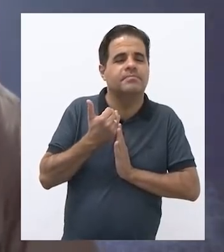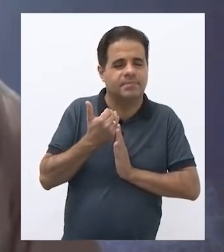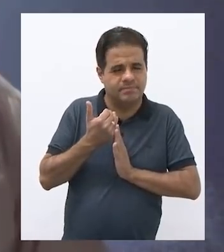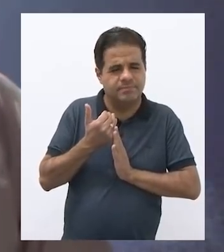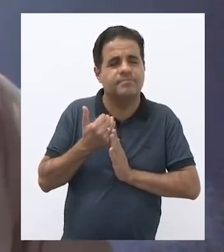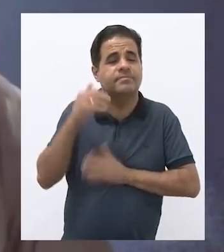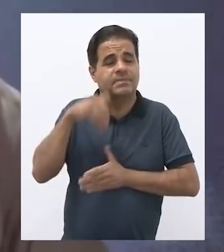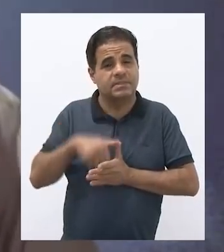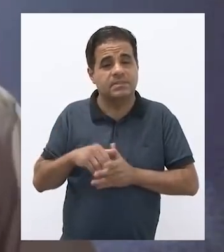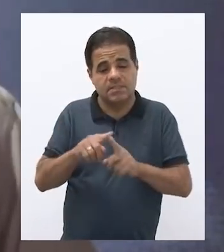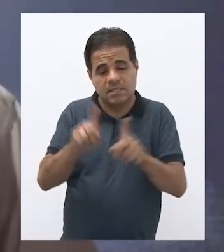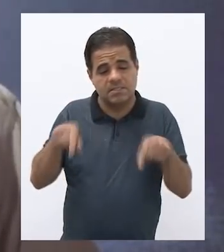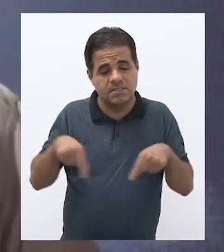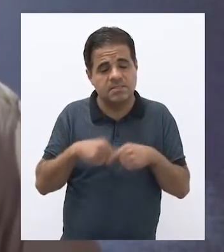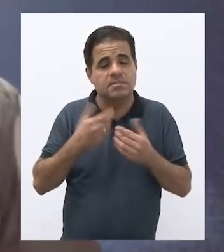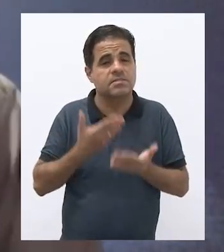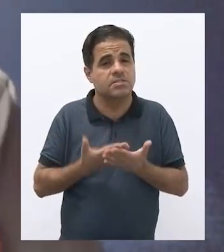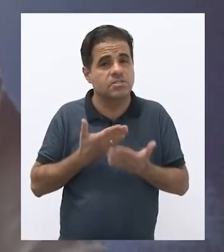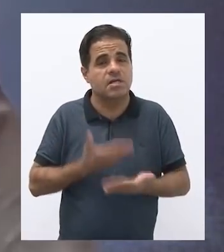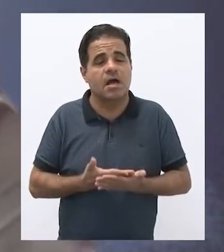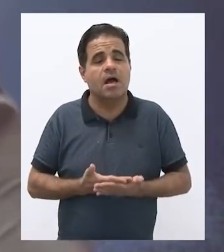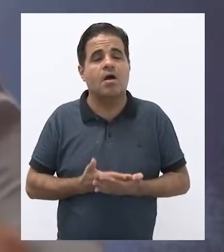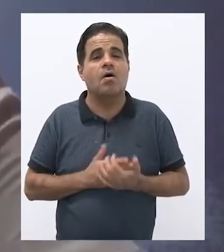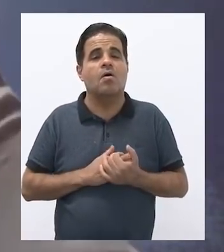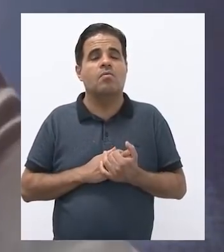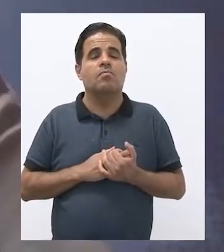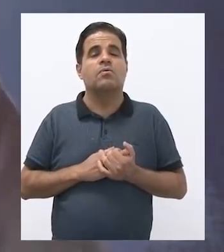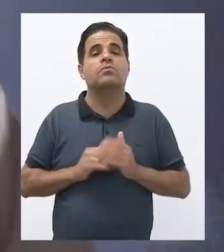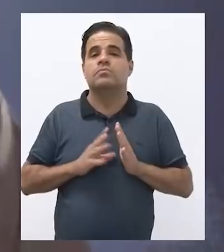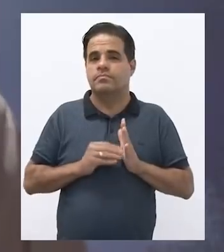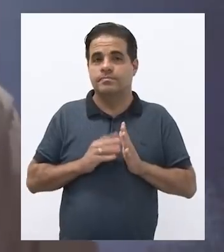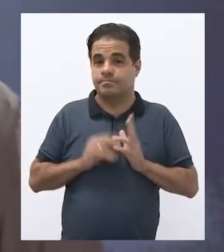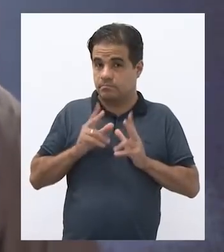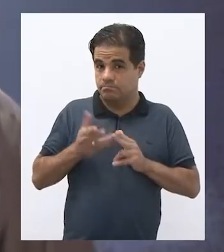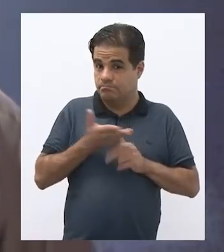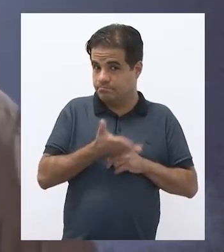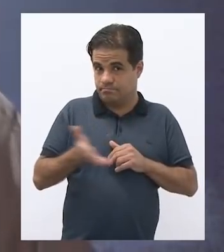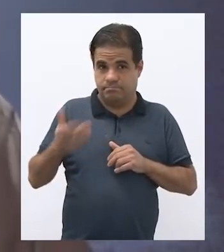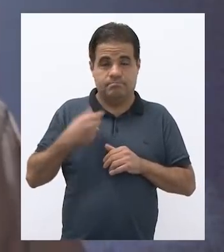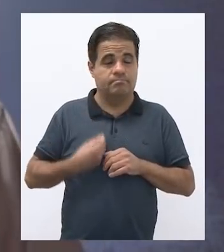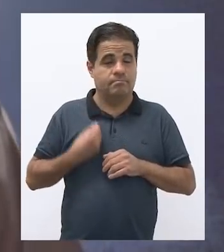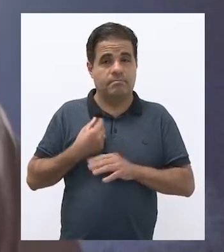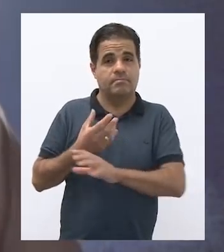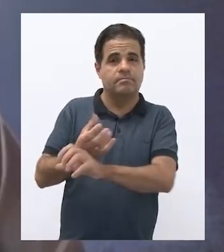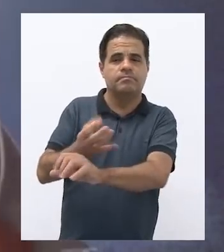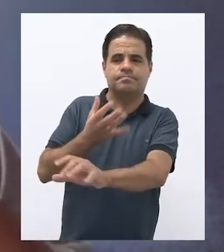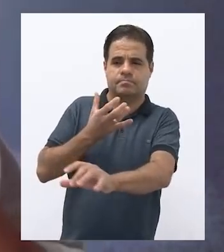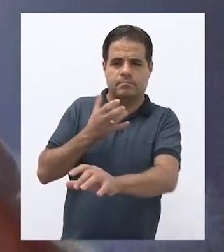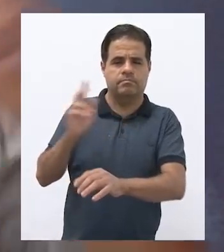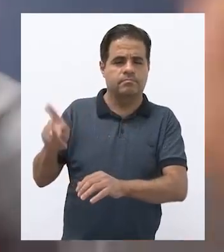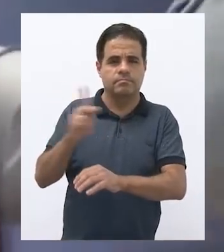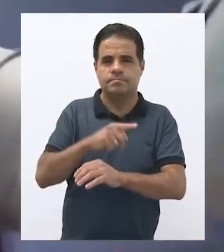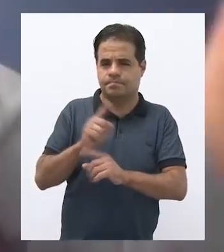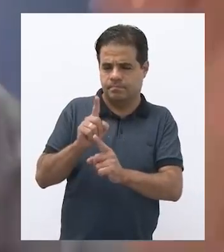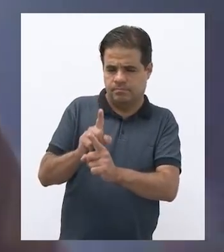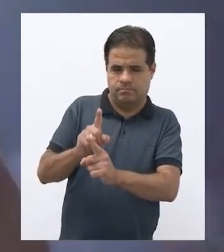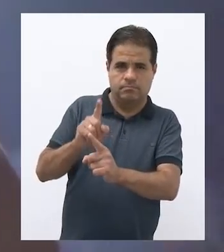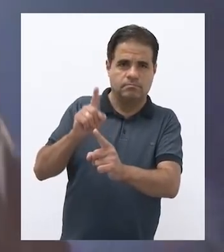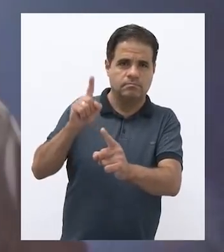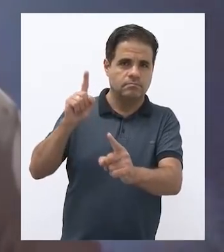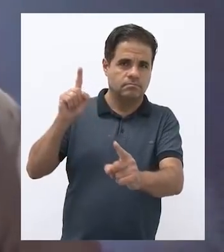E dentro da sala de aula, num modelo como esse em que nós estamos vivendo agora, em que o professor está tão